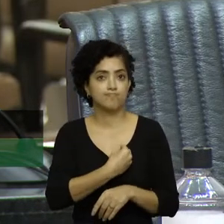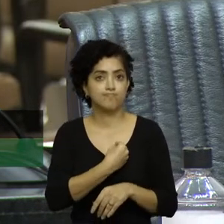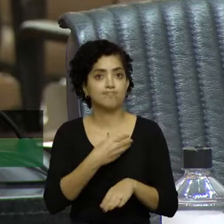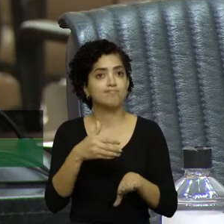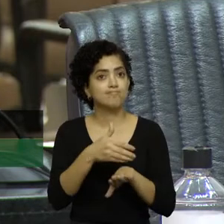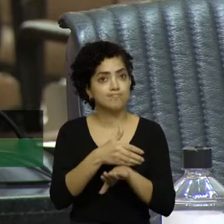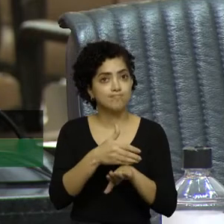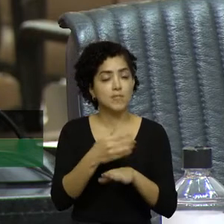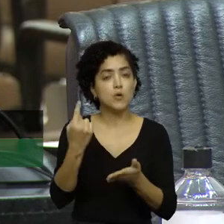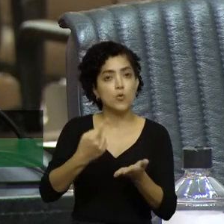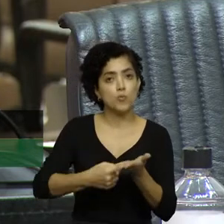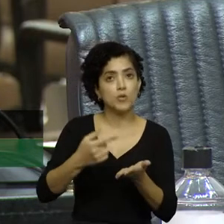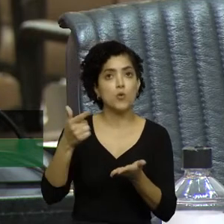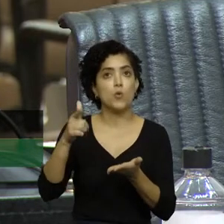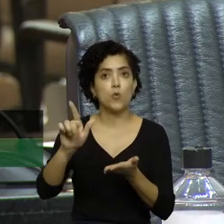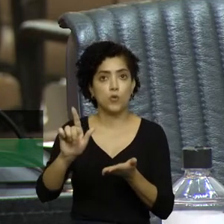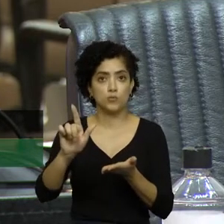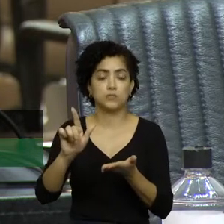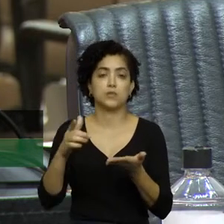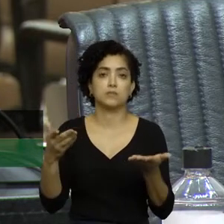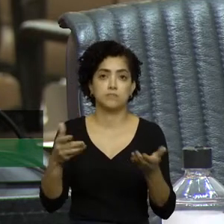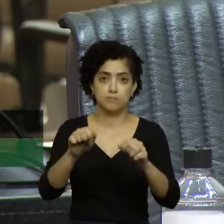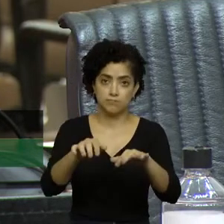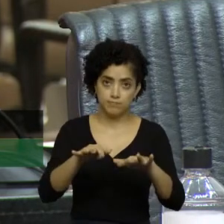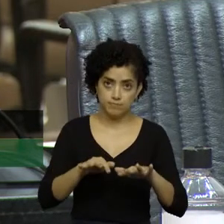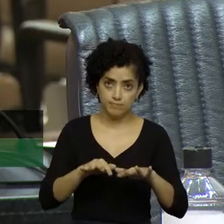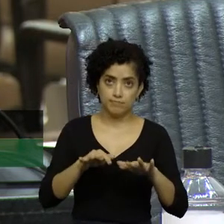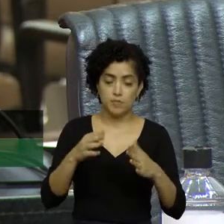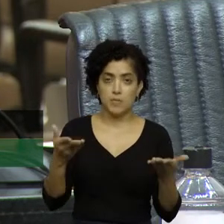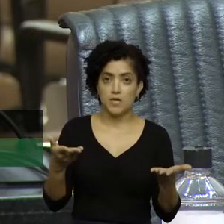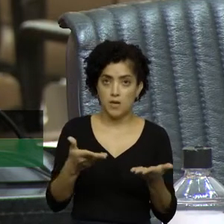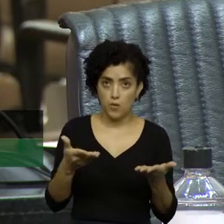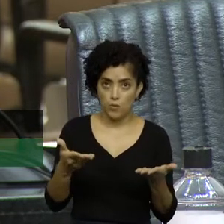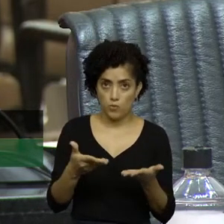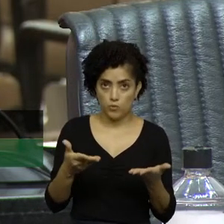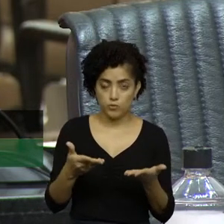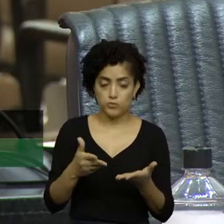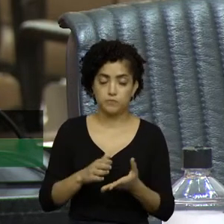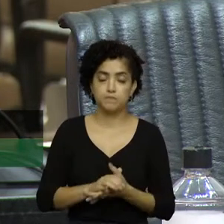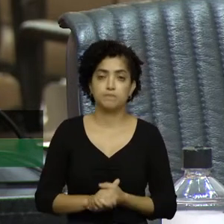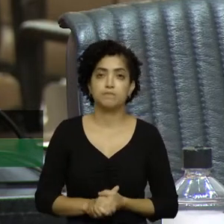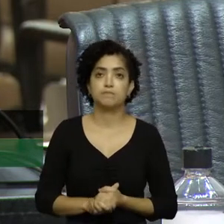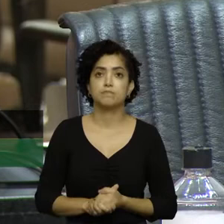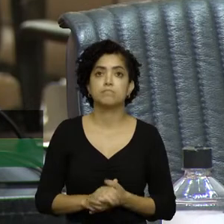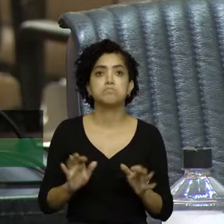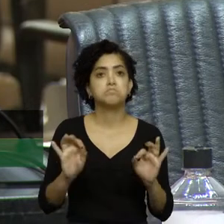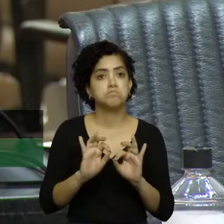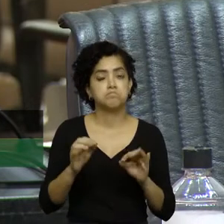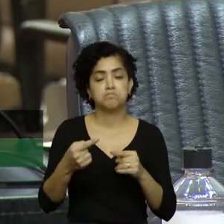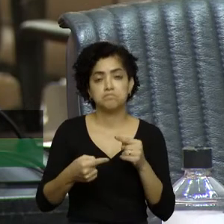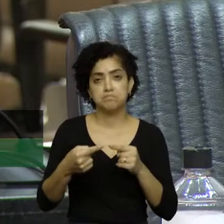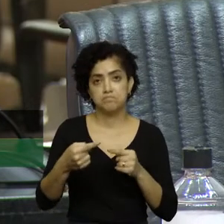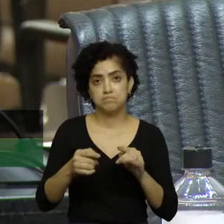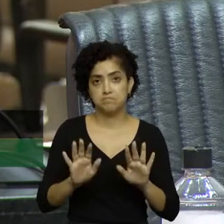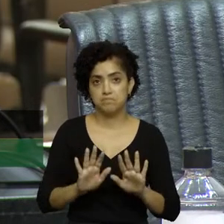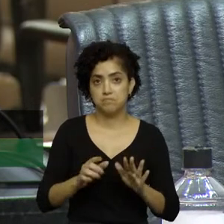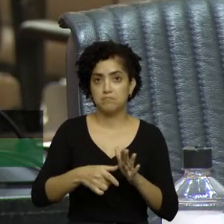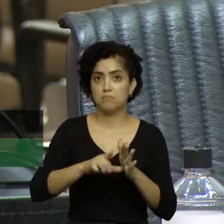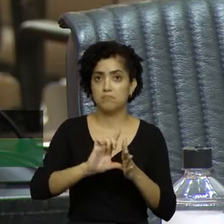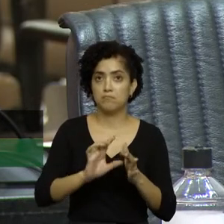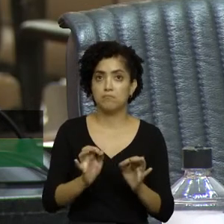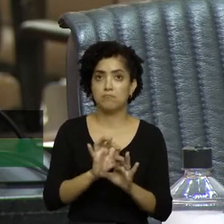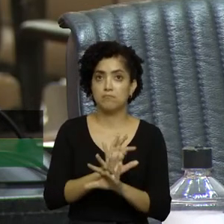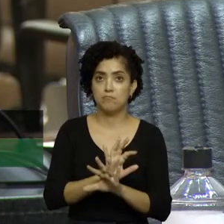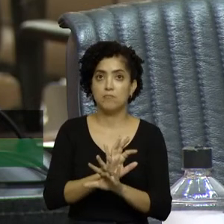convocou outra sessão ordinária para o dia 19 de abril, no horário regimental. Nada mais havendo, e antes de encerrar a presente